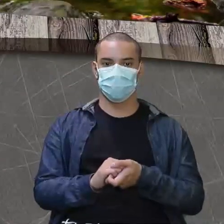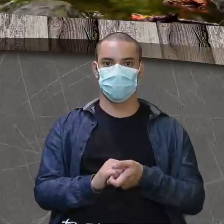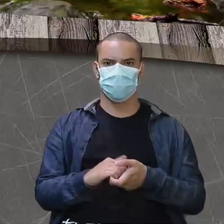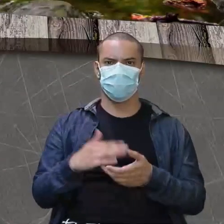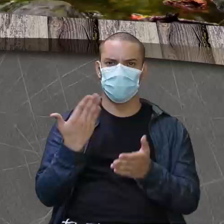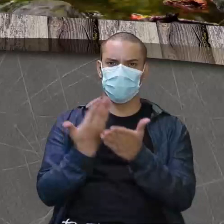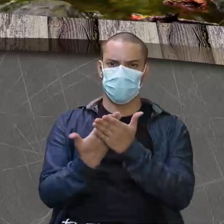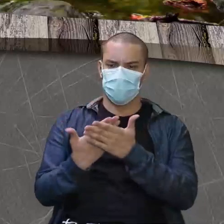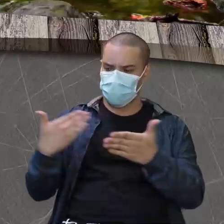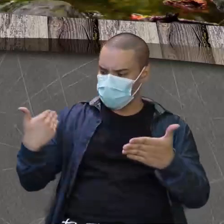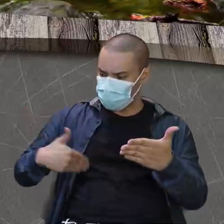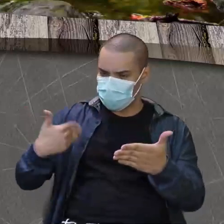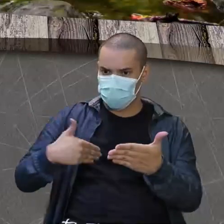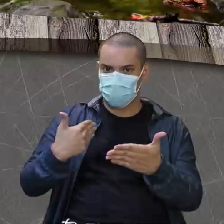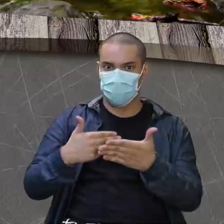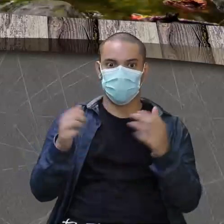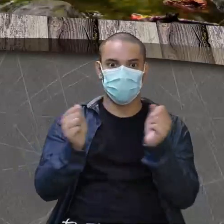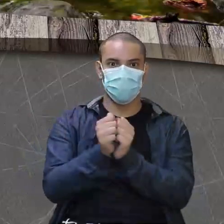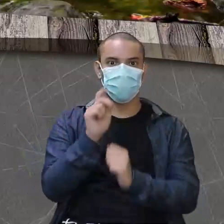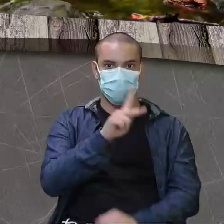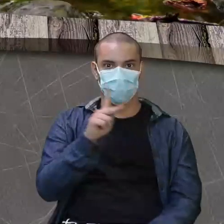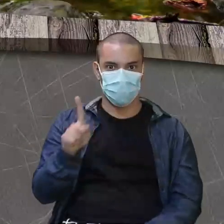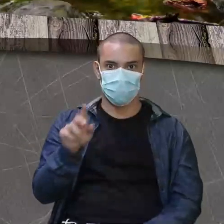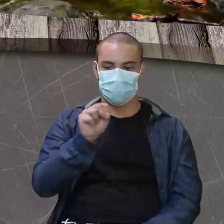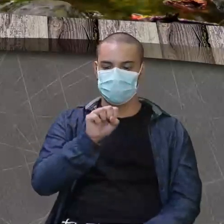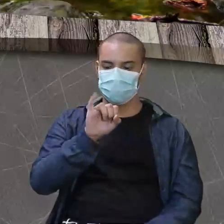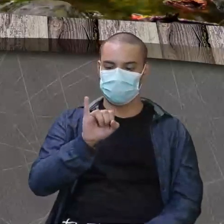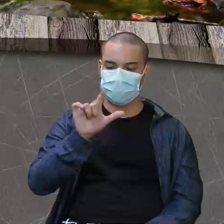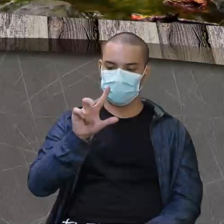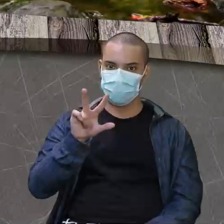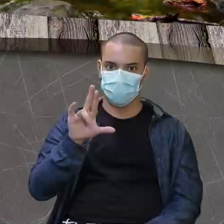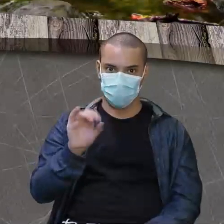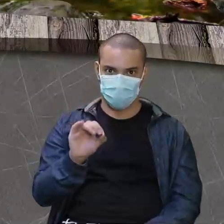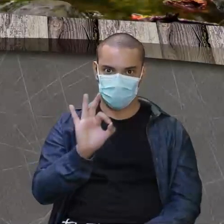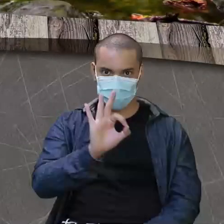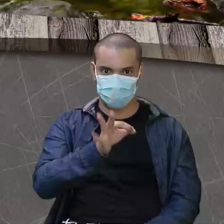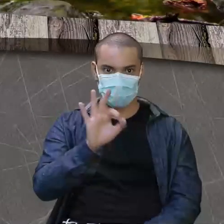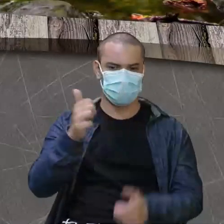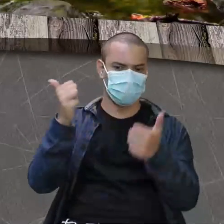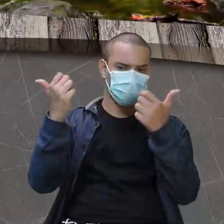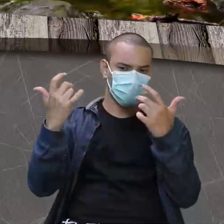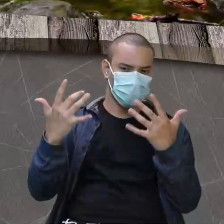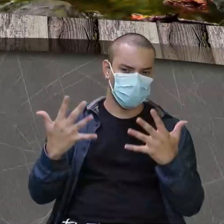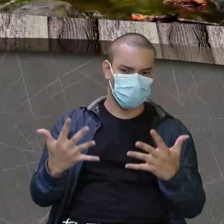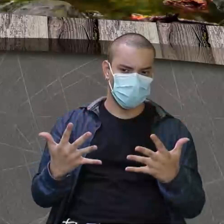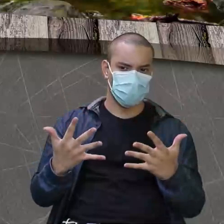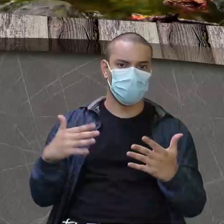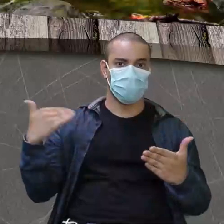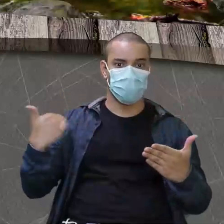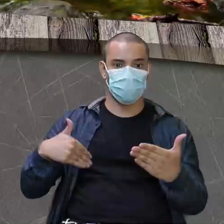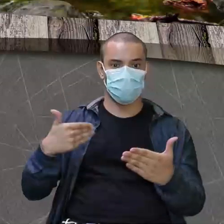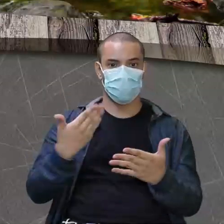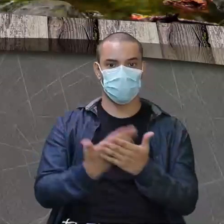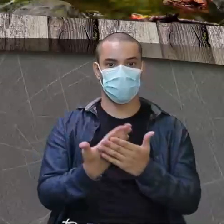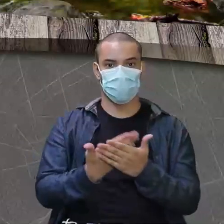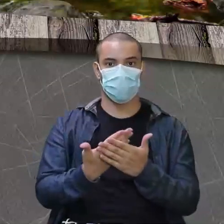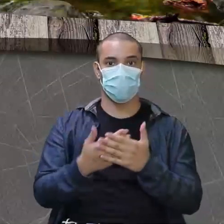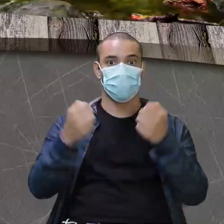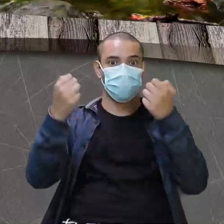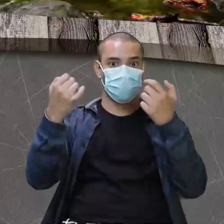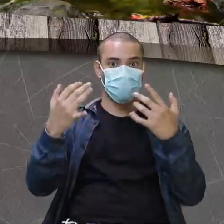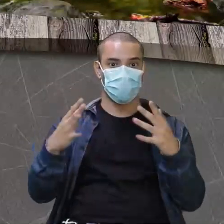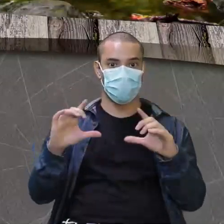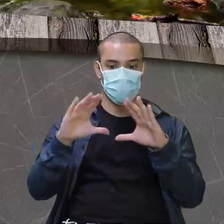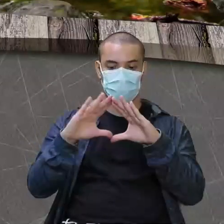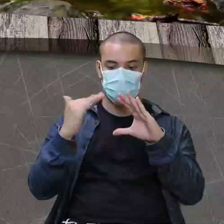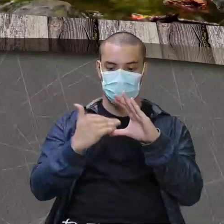Durante a aula, a gente estava aí com o prof. Silvinho, top, né? E durante a aula, foi falado sobre a